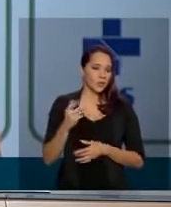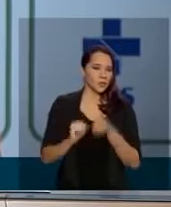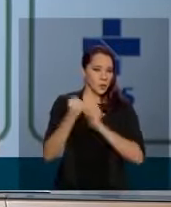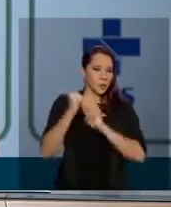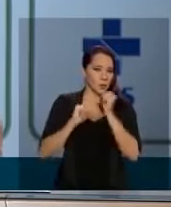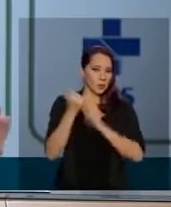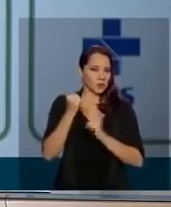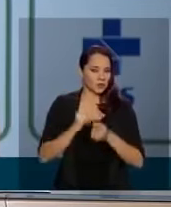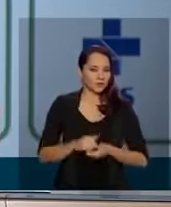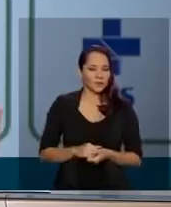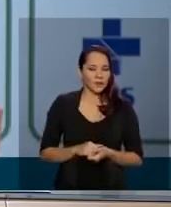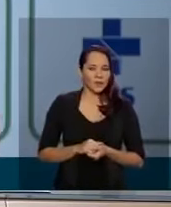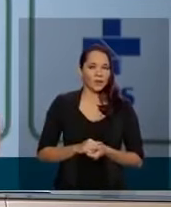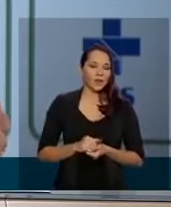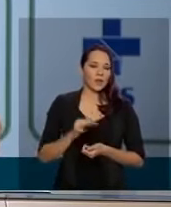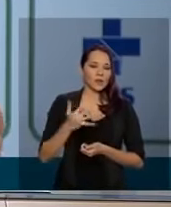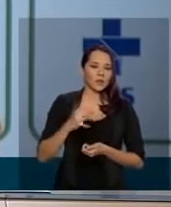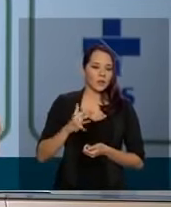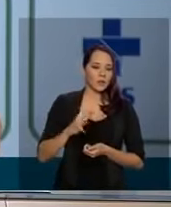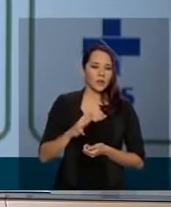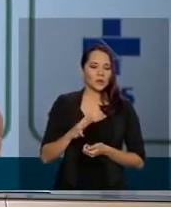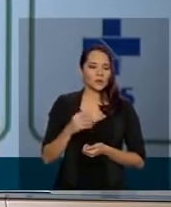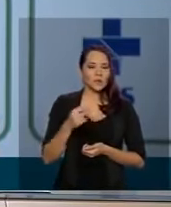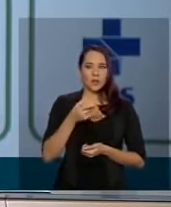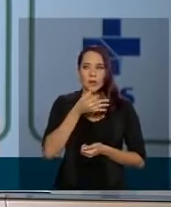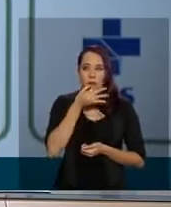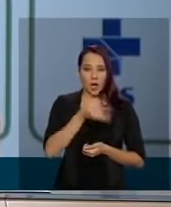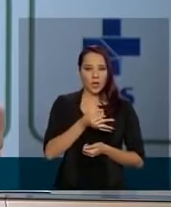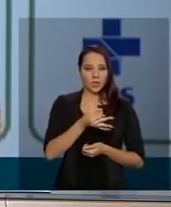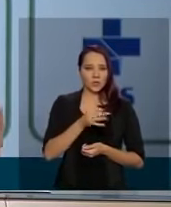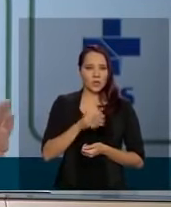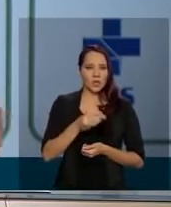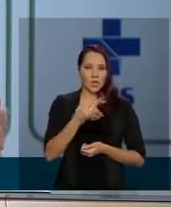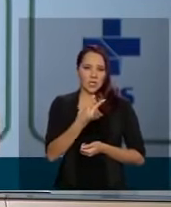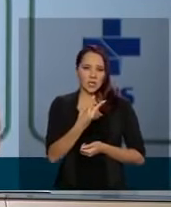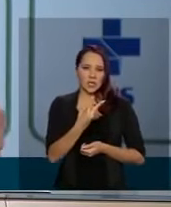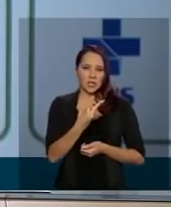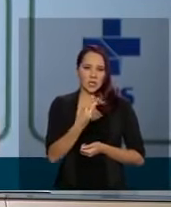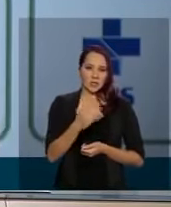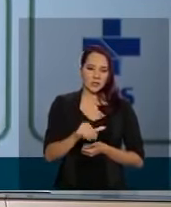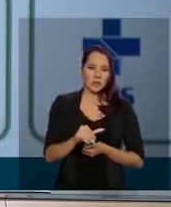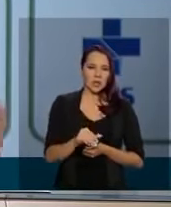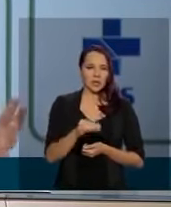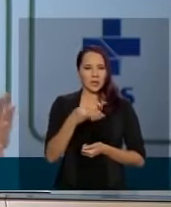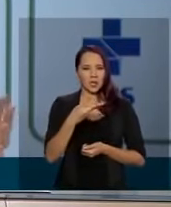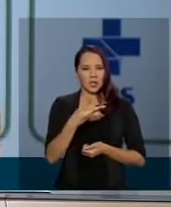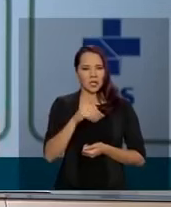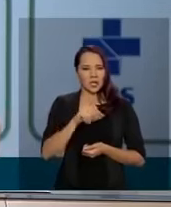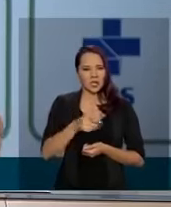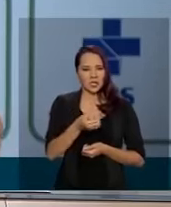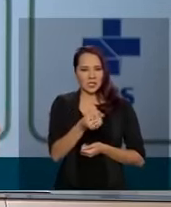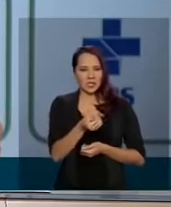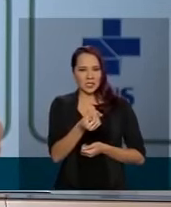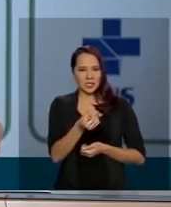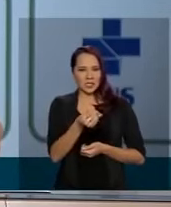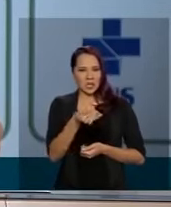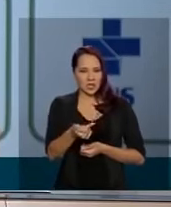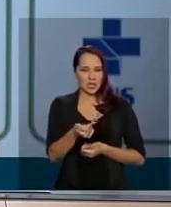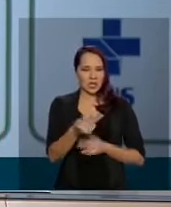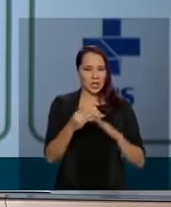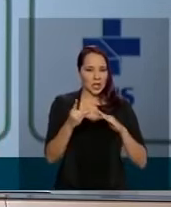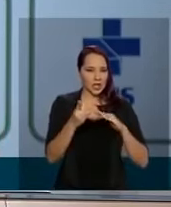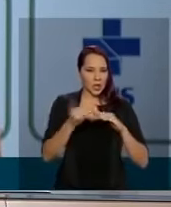produção, numa faixa que, se a memória não me falha, é em torno de 3,5, 3,60, 3,70 dólares a